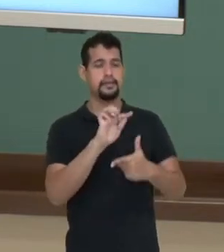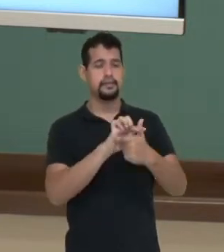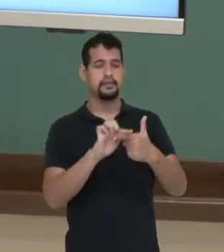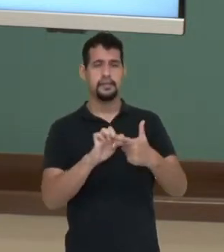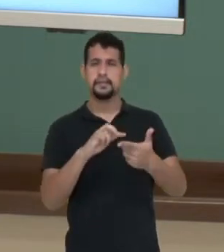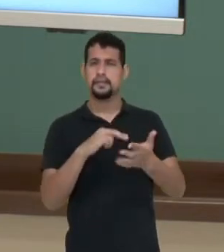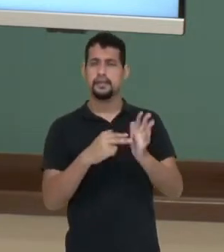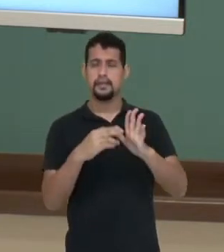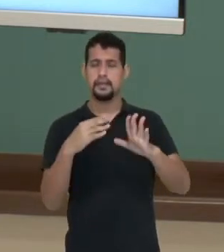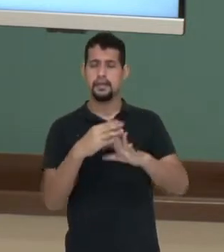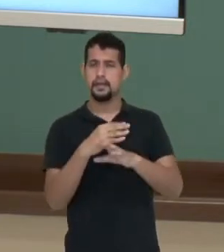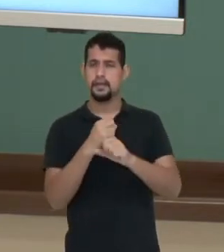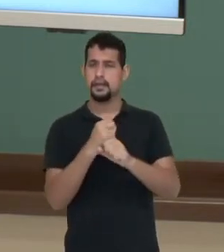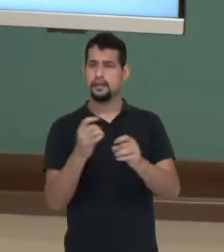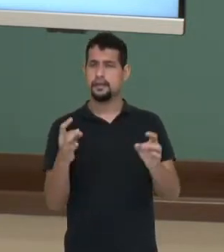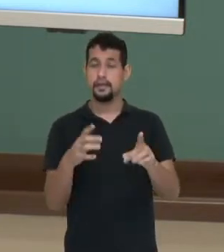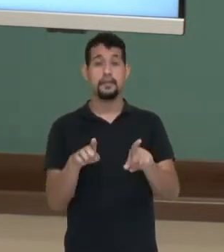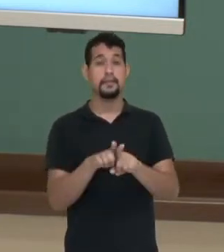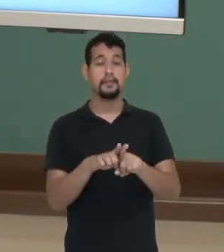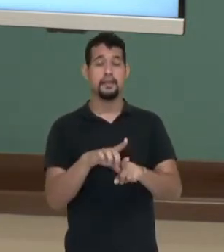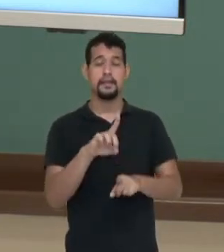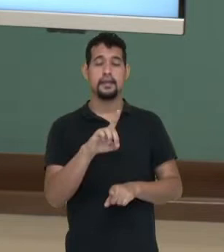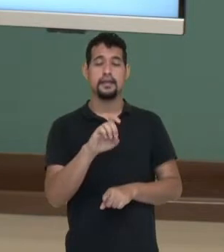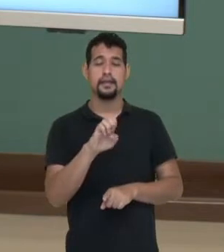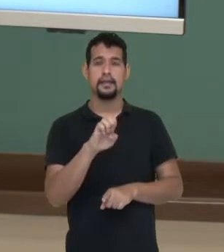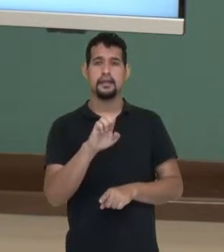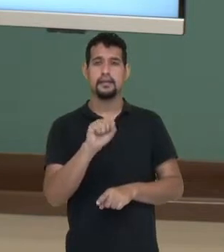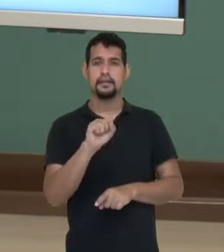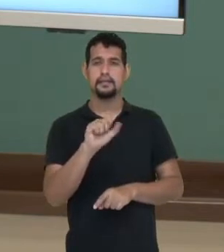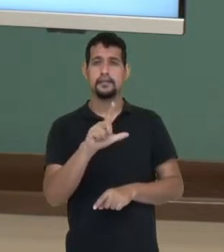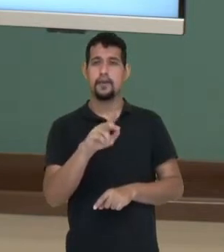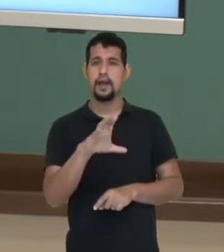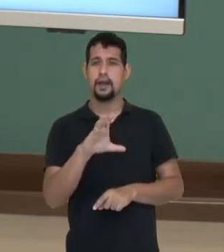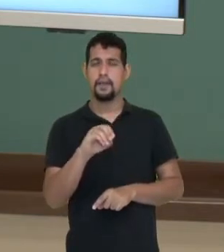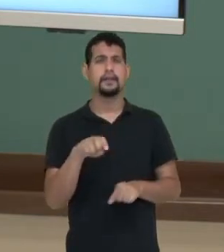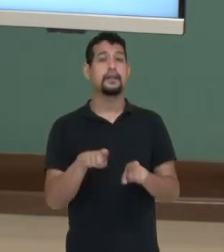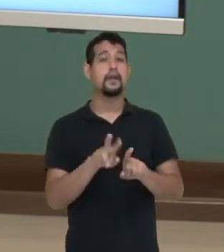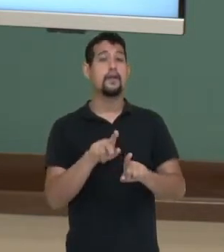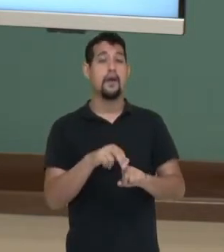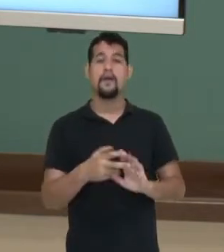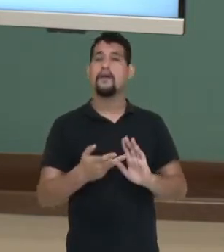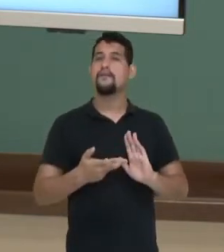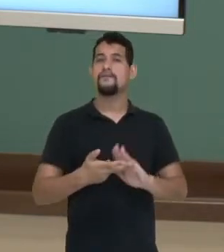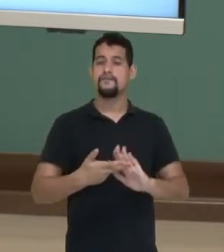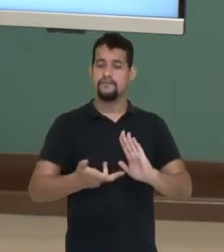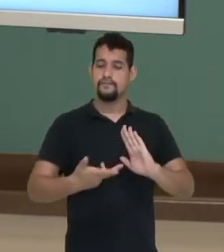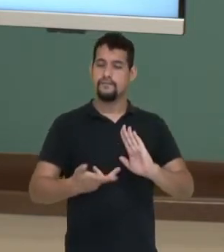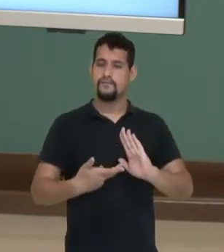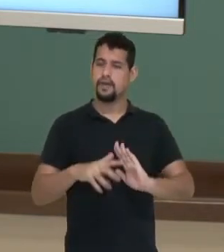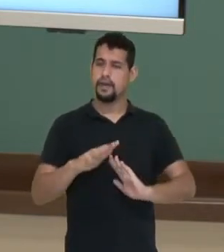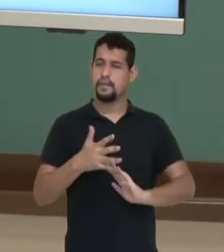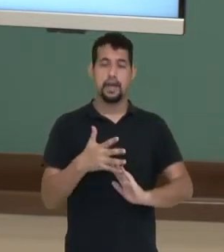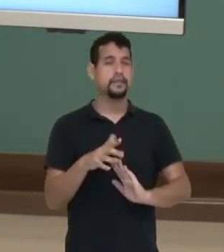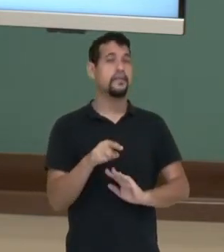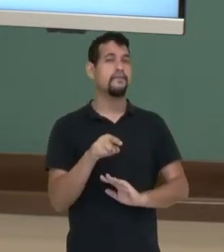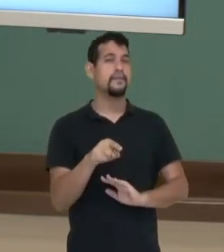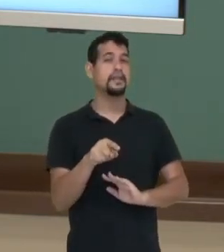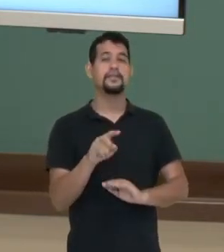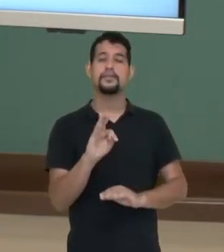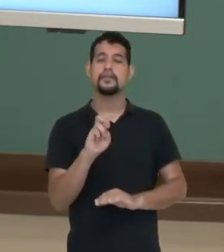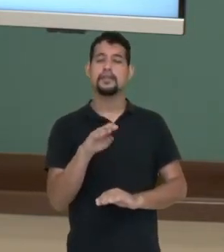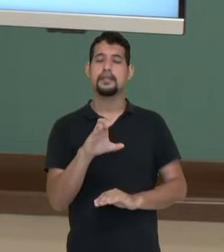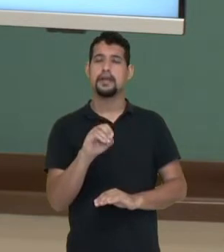passa multiplicando. Então, o deslocamento de um corpo é igual à velocidade média dele vezes o tempo que